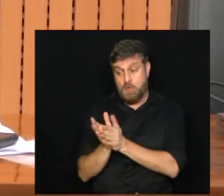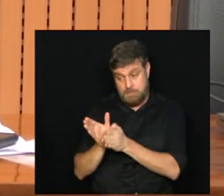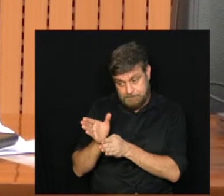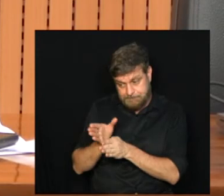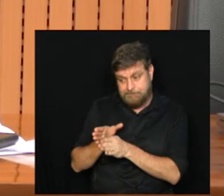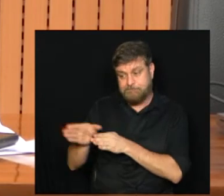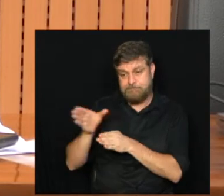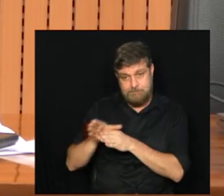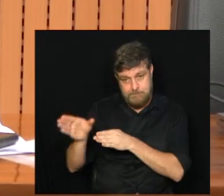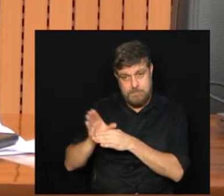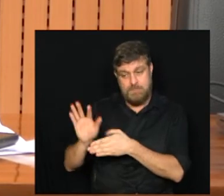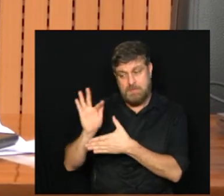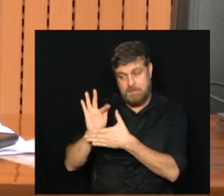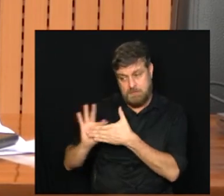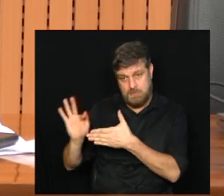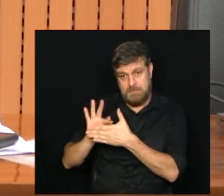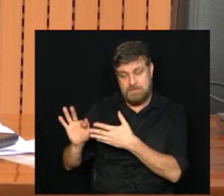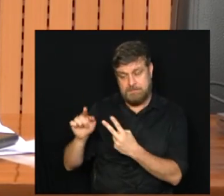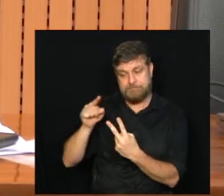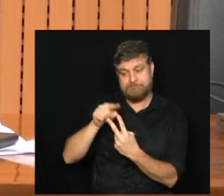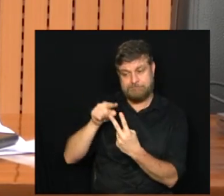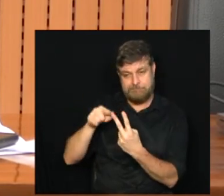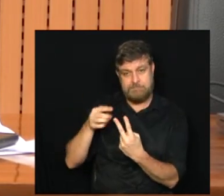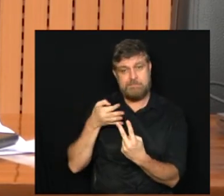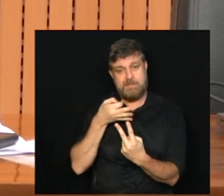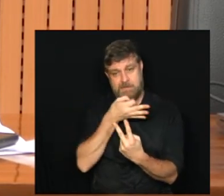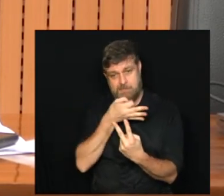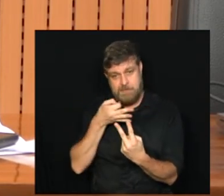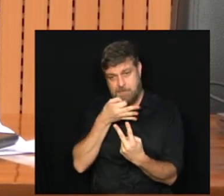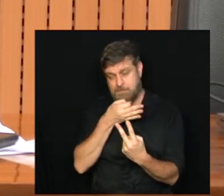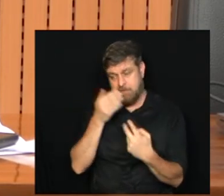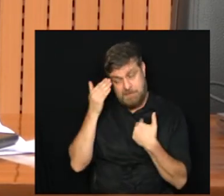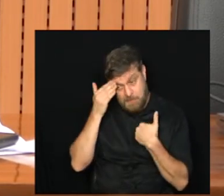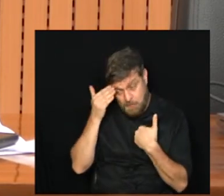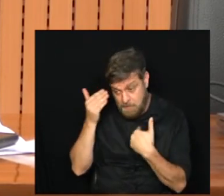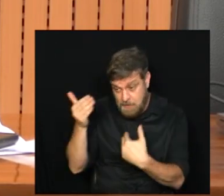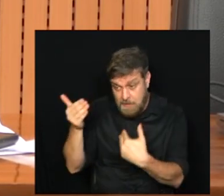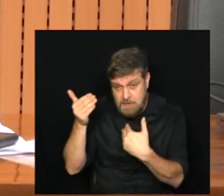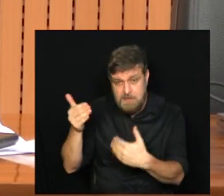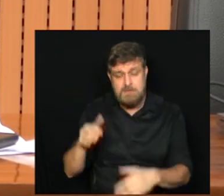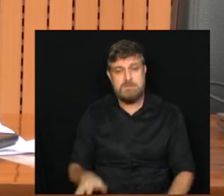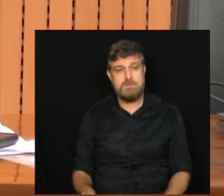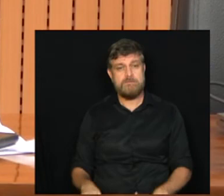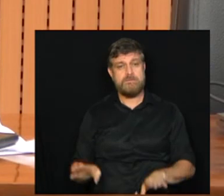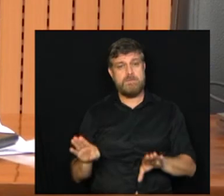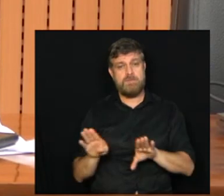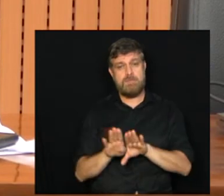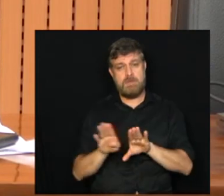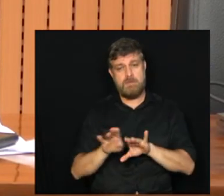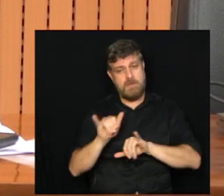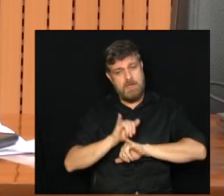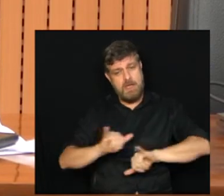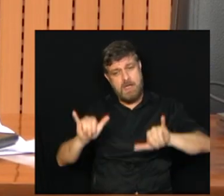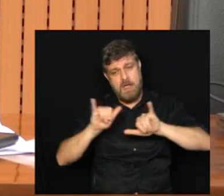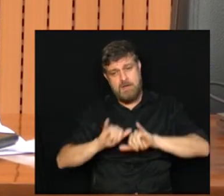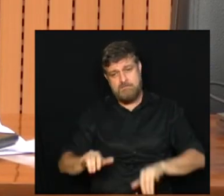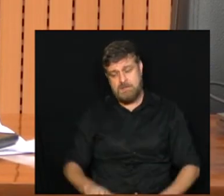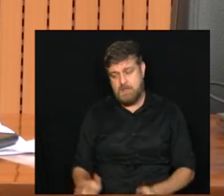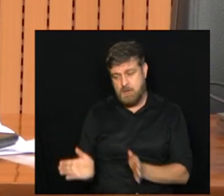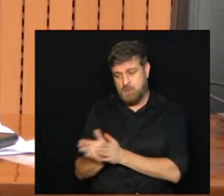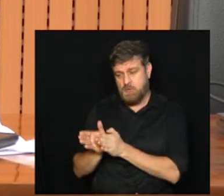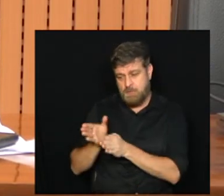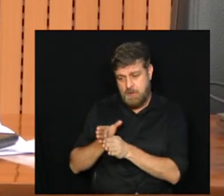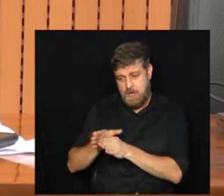do conselheiro, da conselheira tutelar, né, o Ayrton e a Anália, e dizer, inclusive, aos conselheiros,